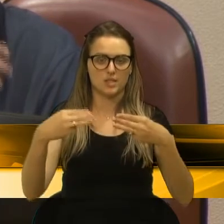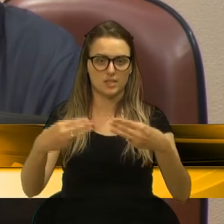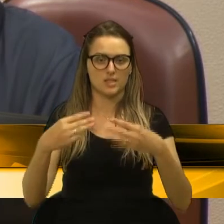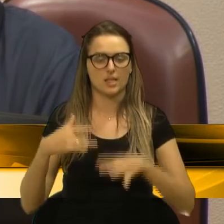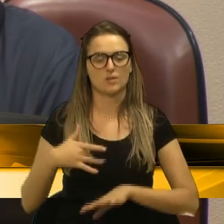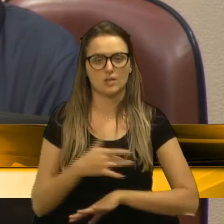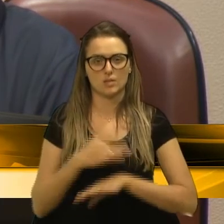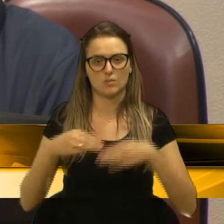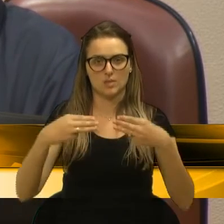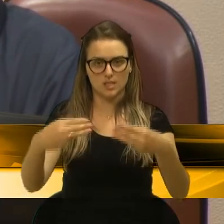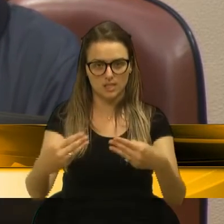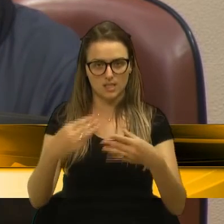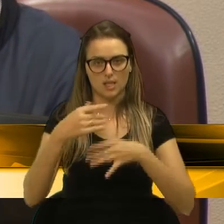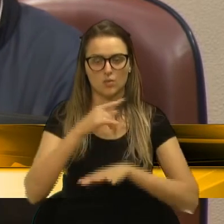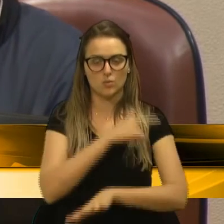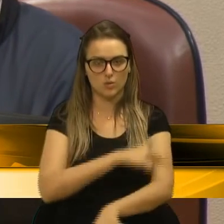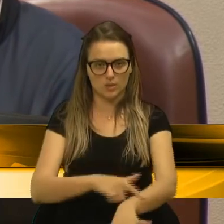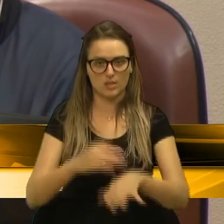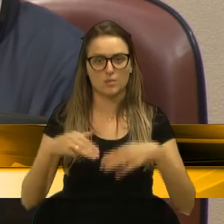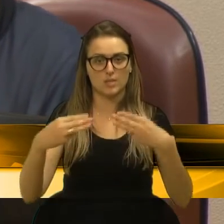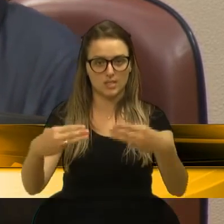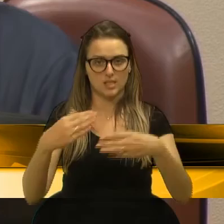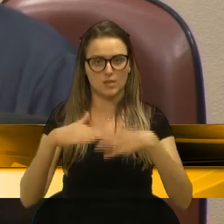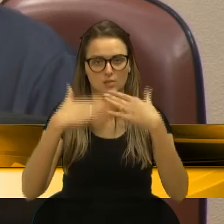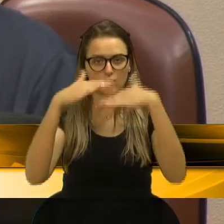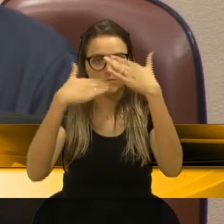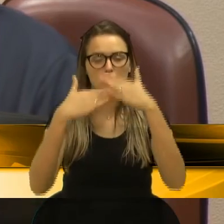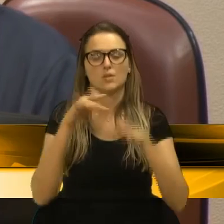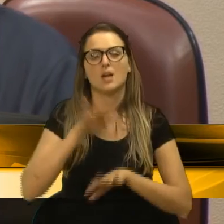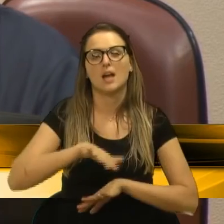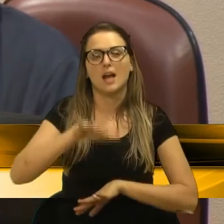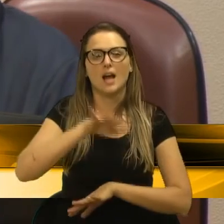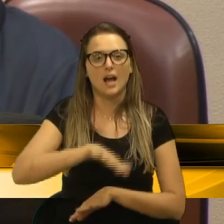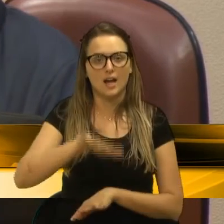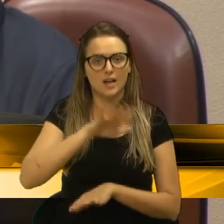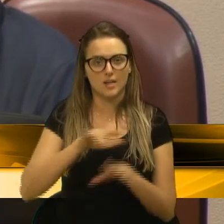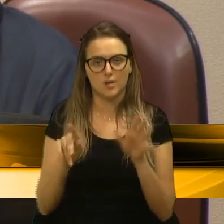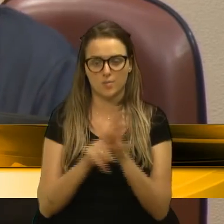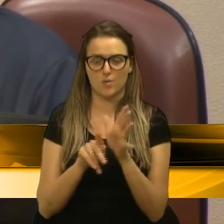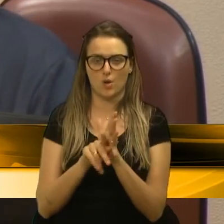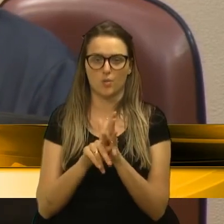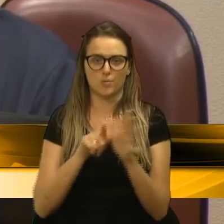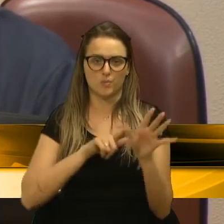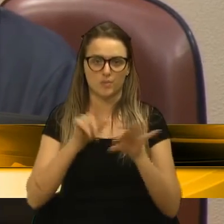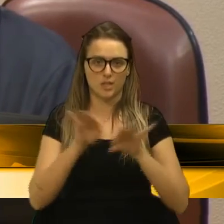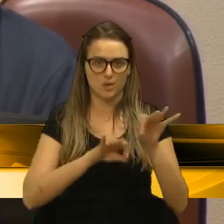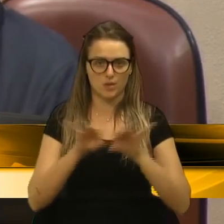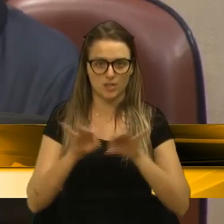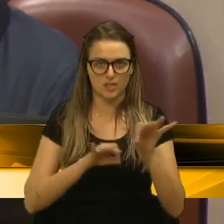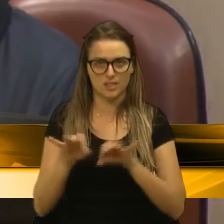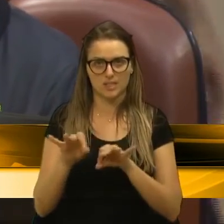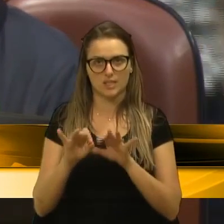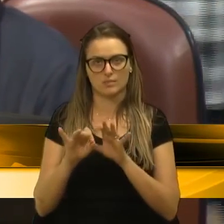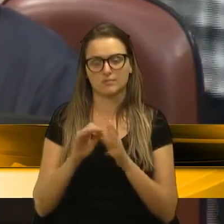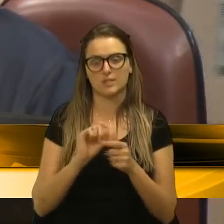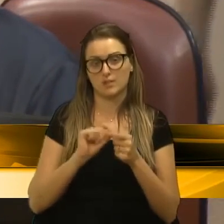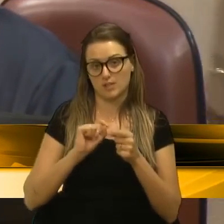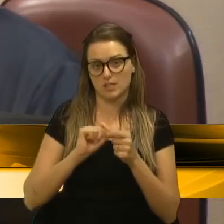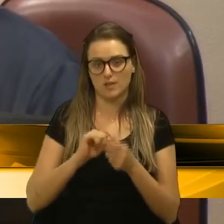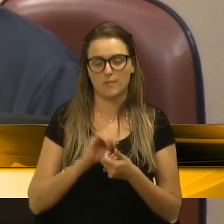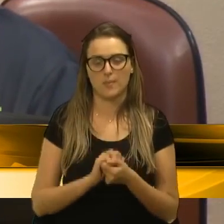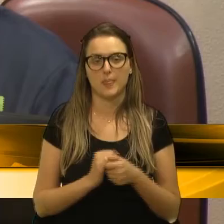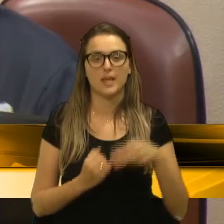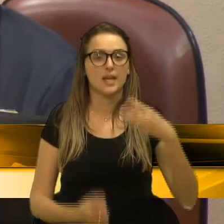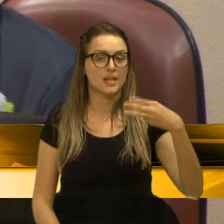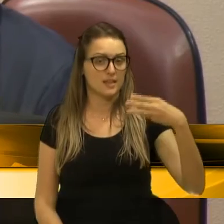Ministério do Desenvolvimento, Ministério da Educação, conforme a área preponderante da organização que pleitear. A terceira